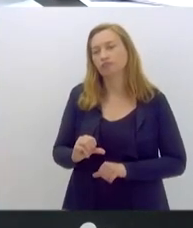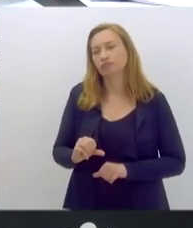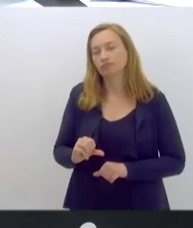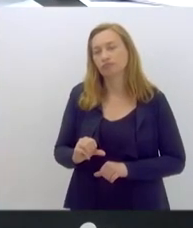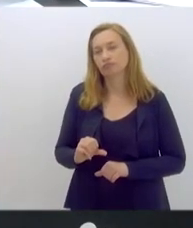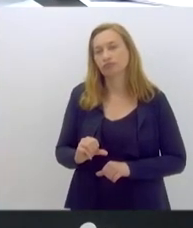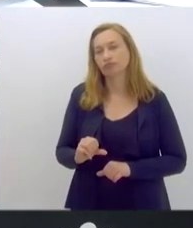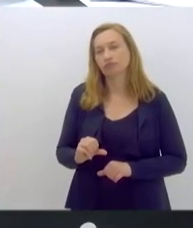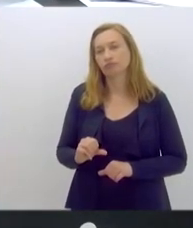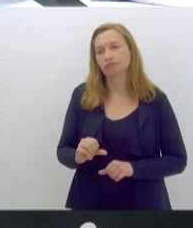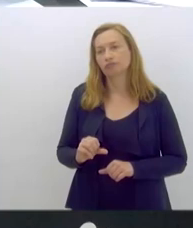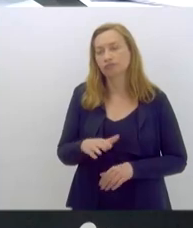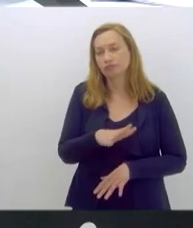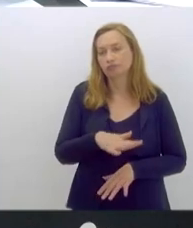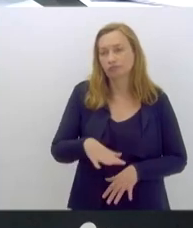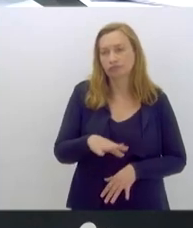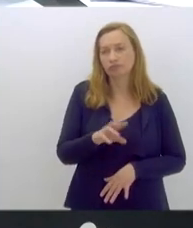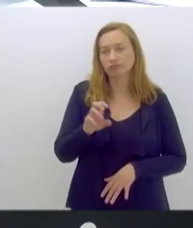UERJ